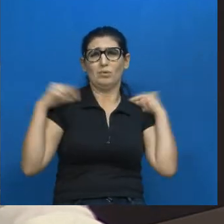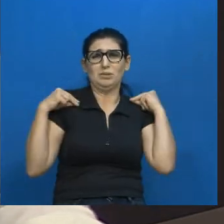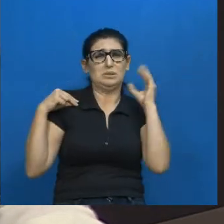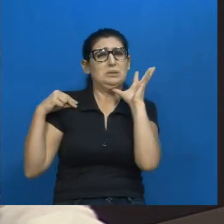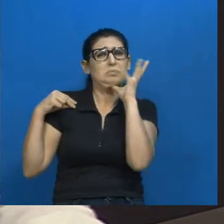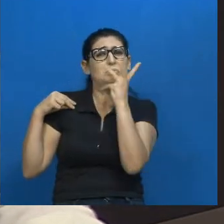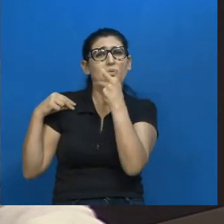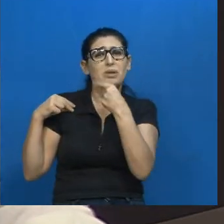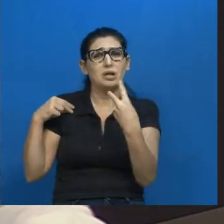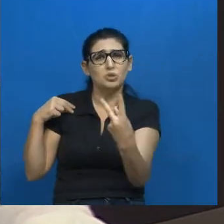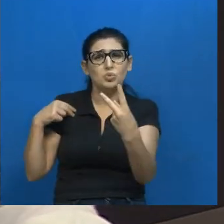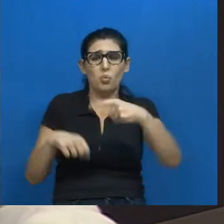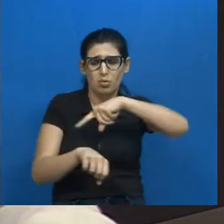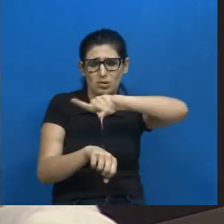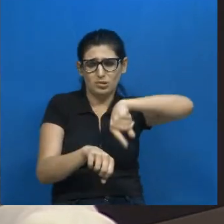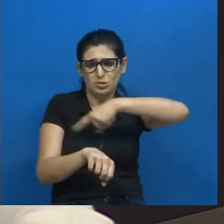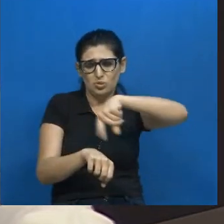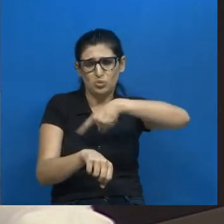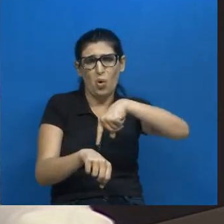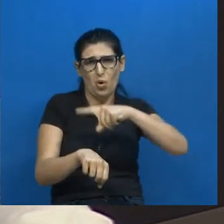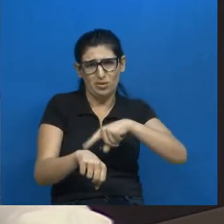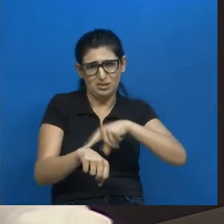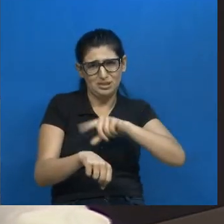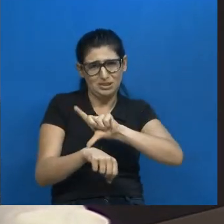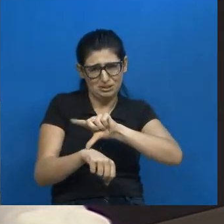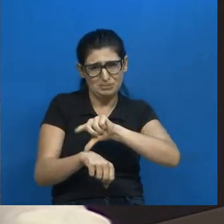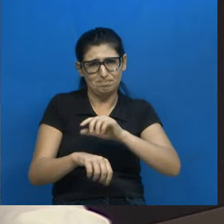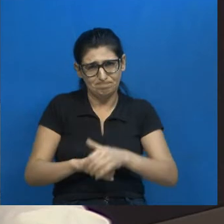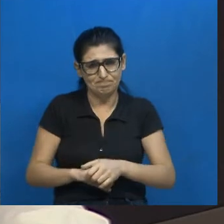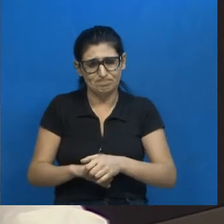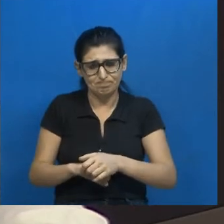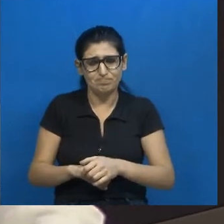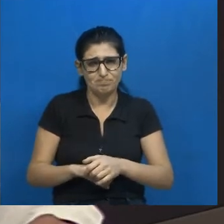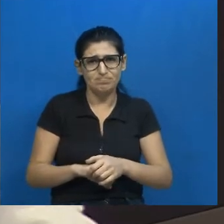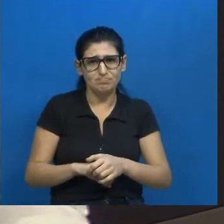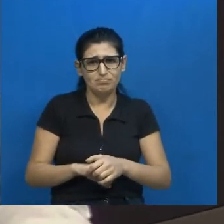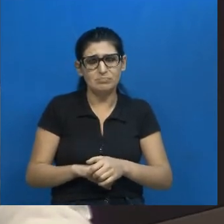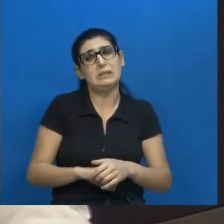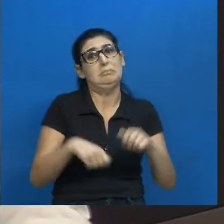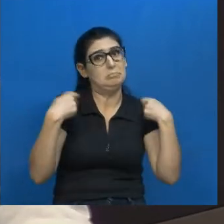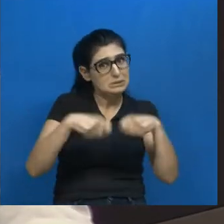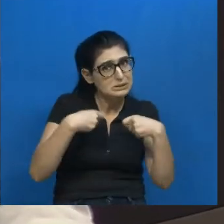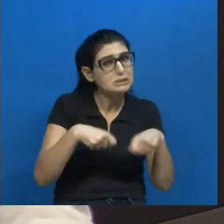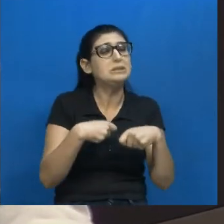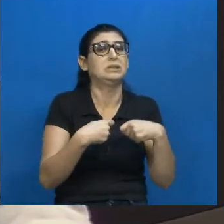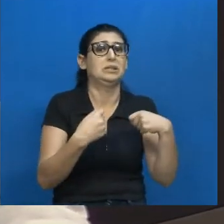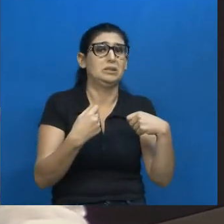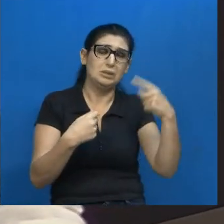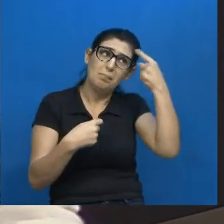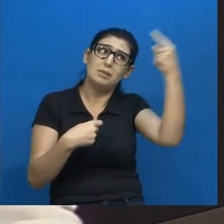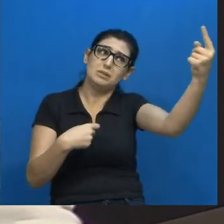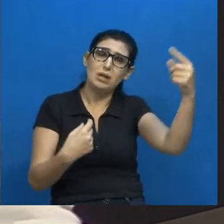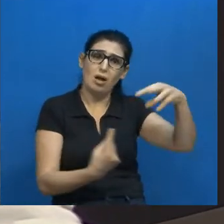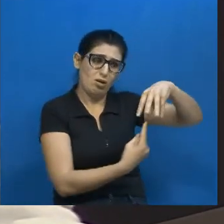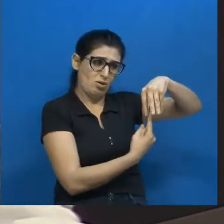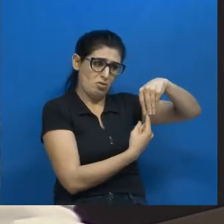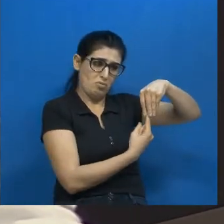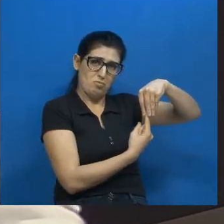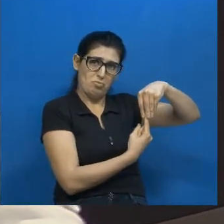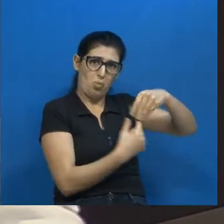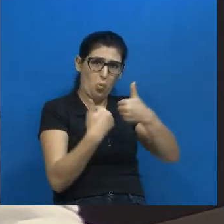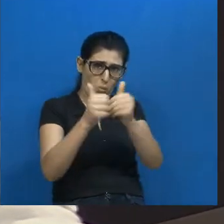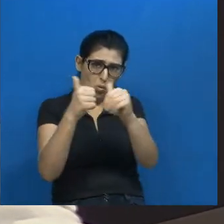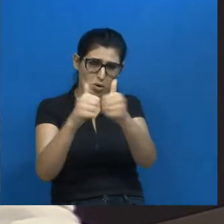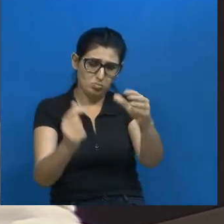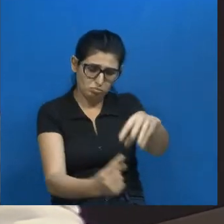para fazer esse itinerário, nós queremos discutir também aqui, né, se vai ter ponto final ou não. É aquilo que eu questionei desde o começo, que eu